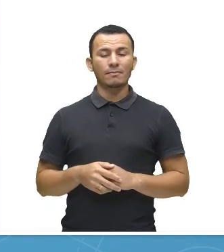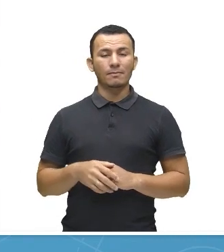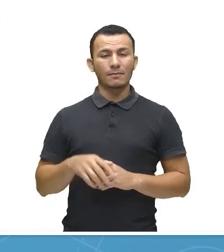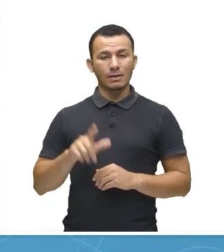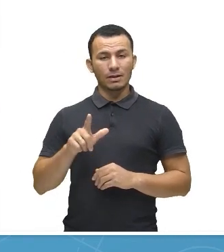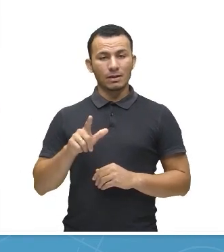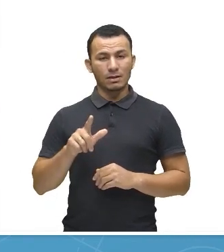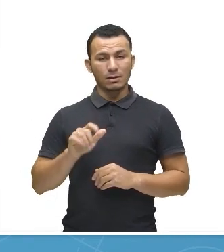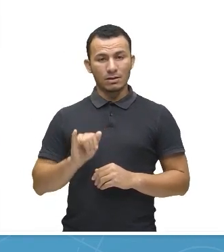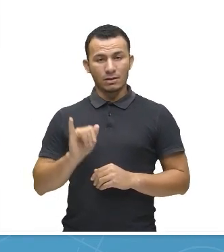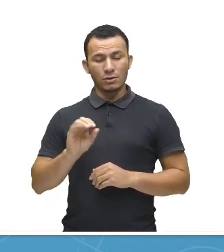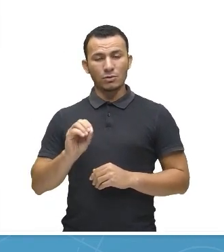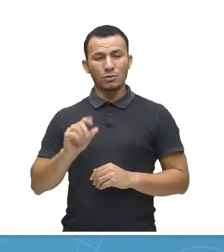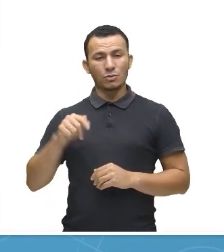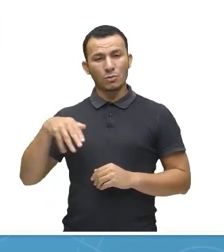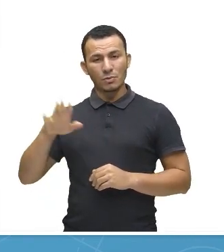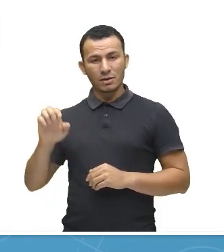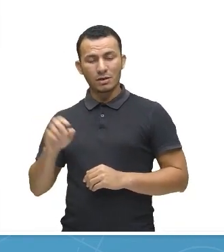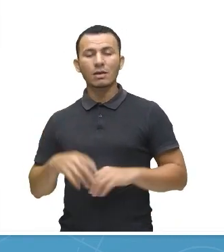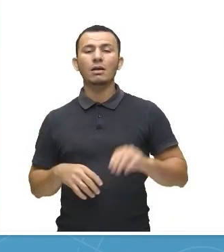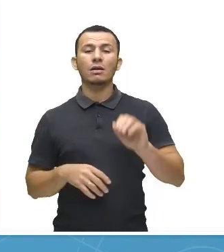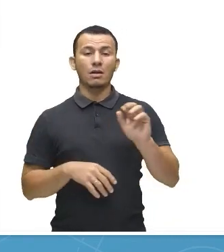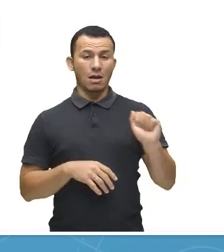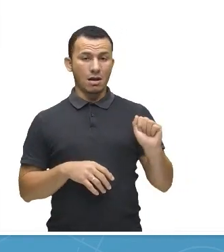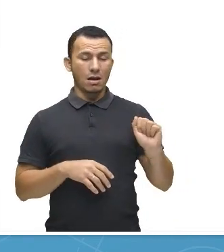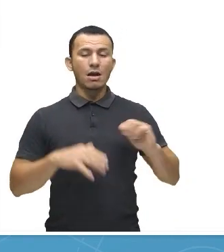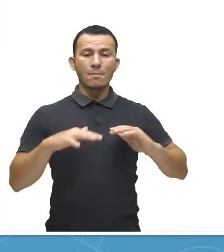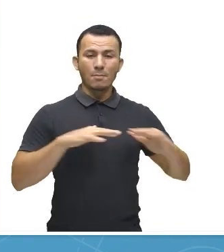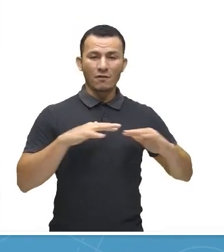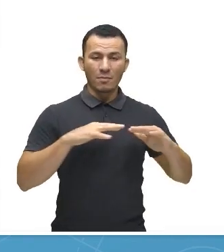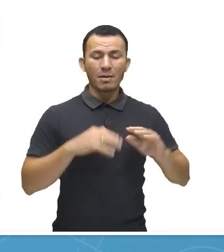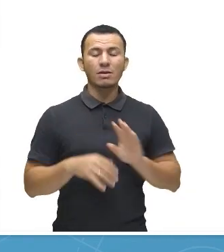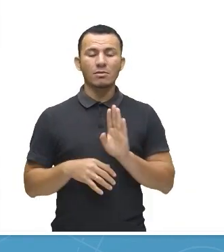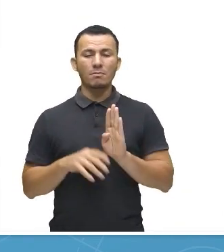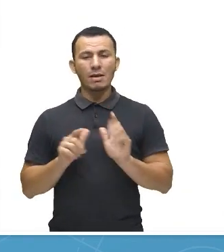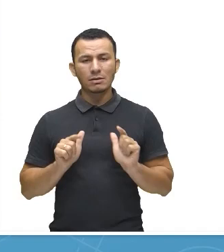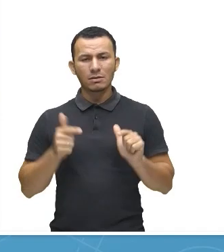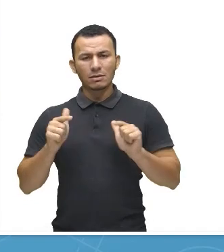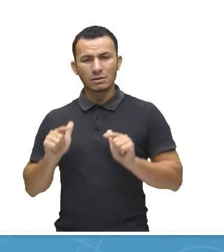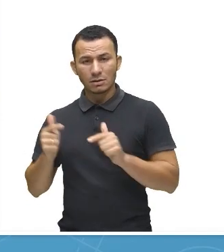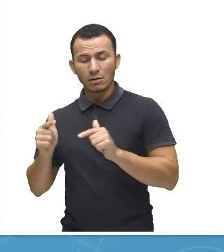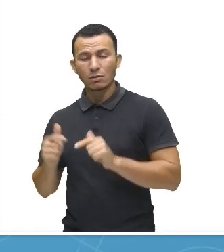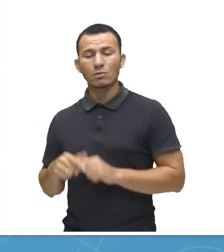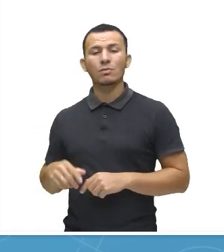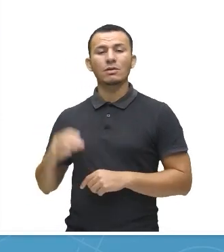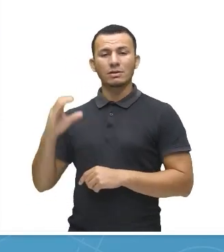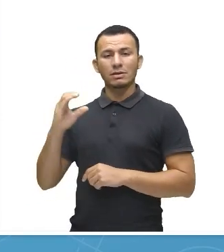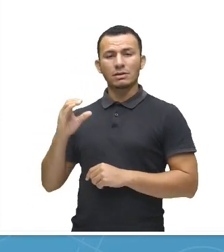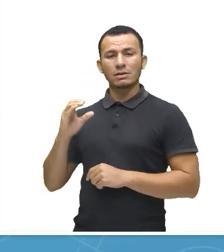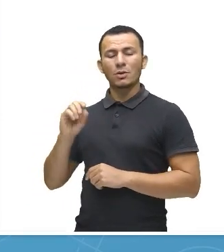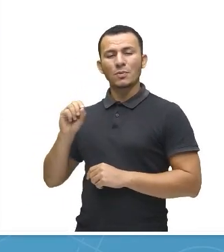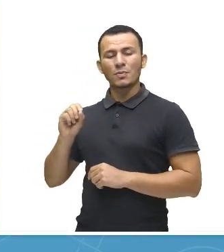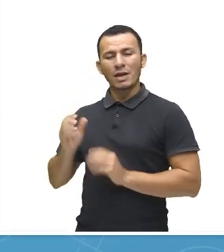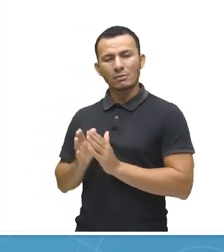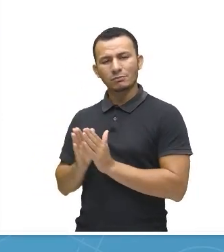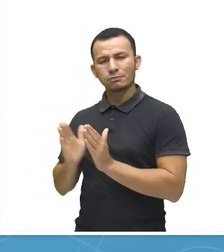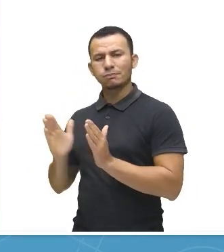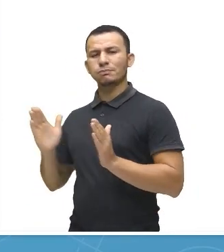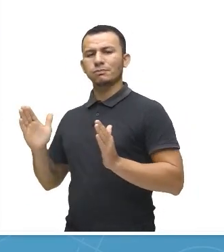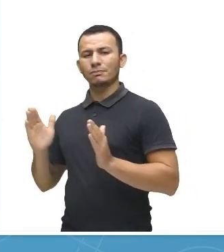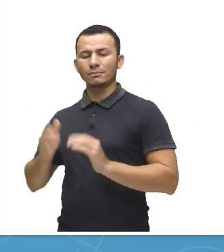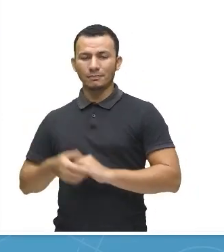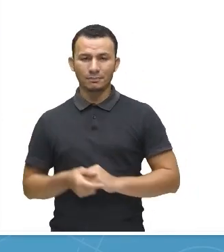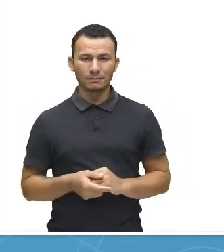respondeu letra A, movimento, B, reação, letra C, crescimento. Muito